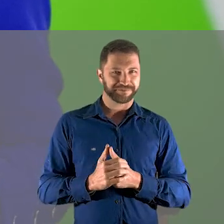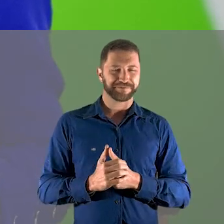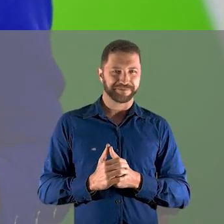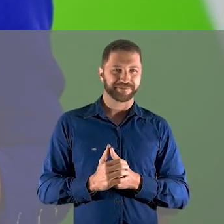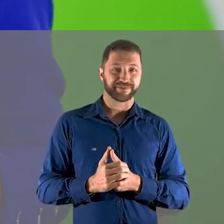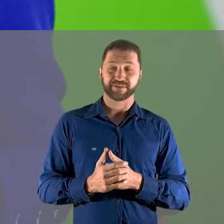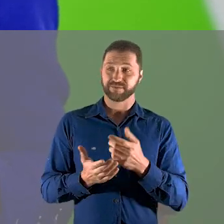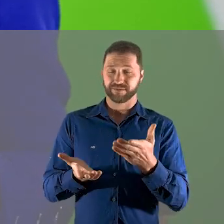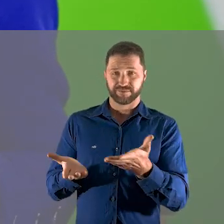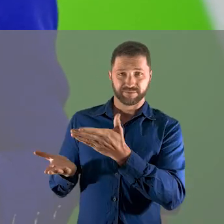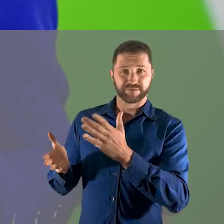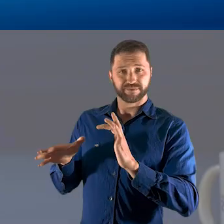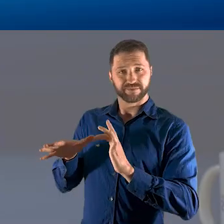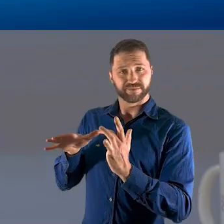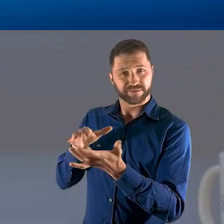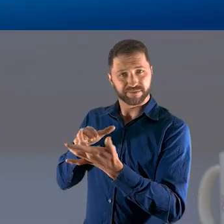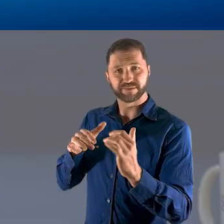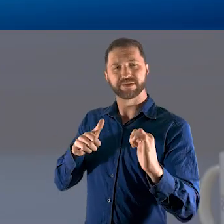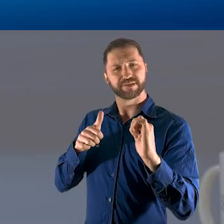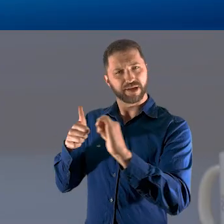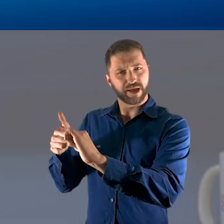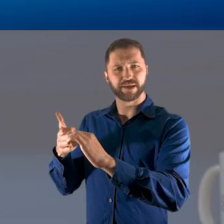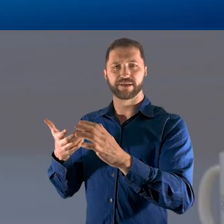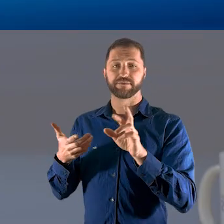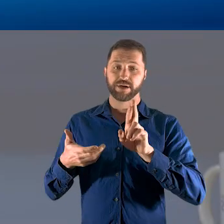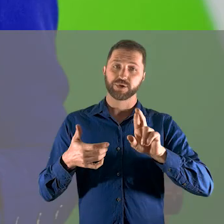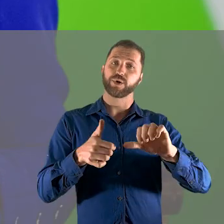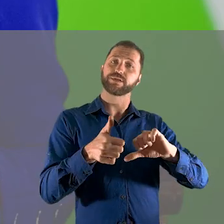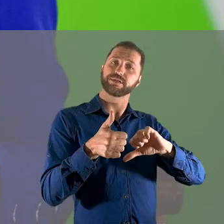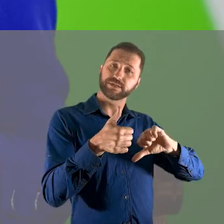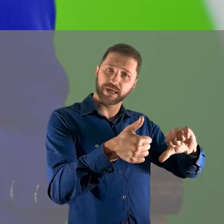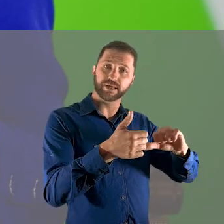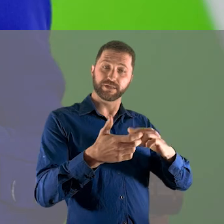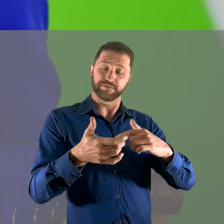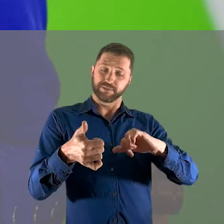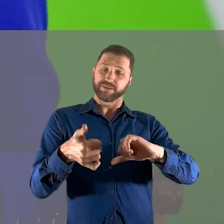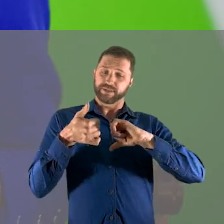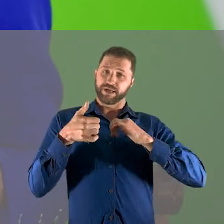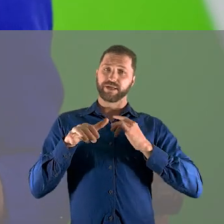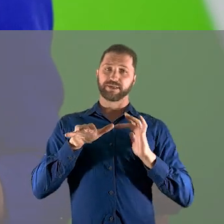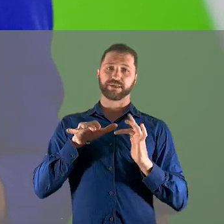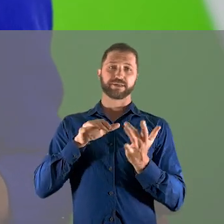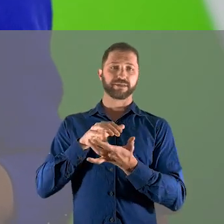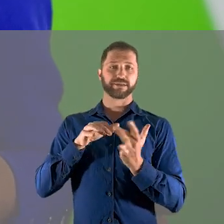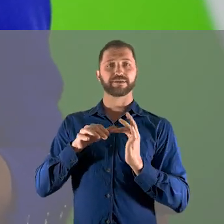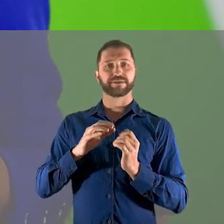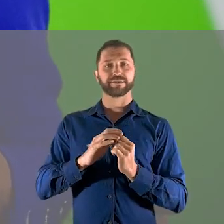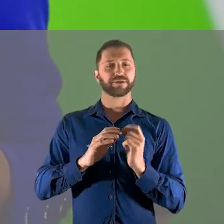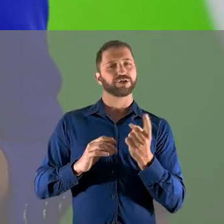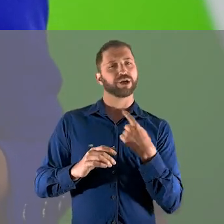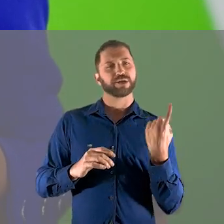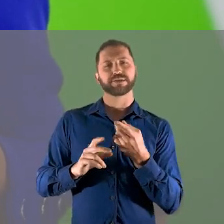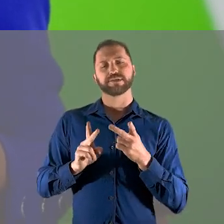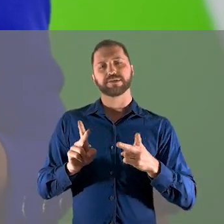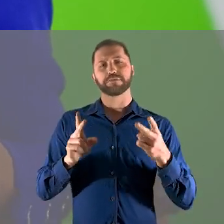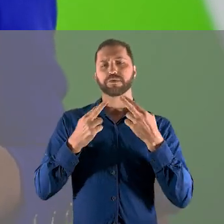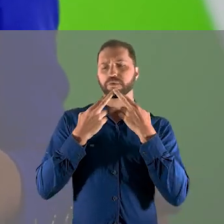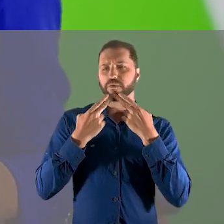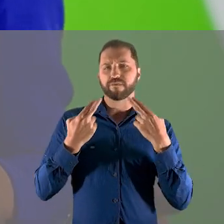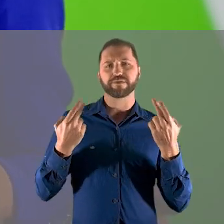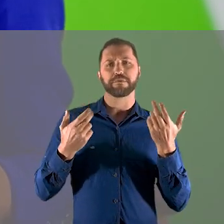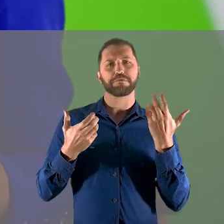viu te convido para seguir a Isa para seguir o programa Ressoar para mim seguir também tem sempre conteúdos